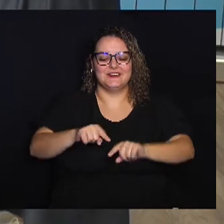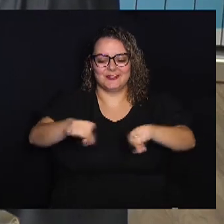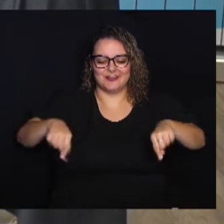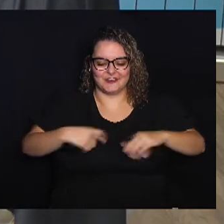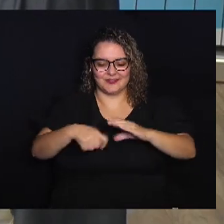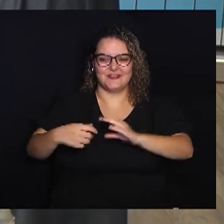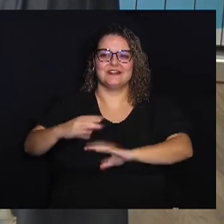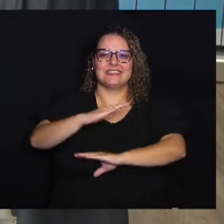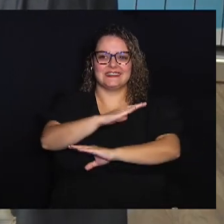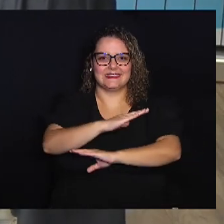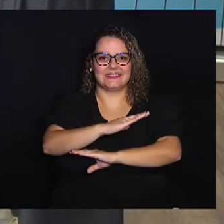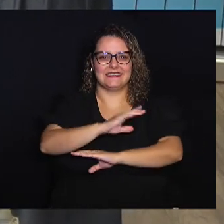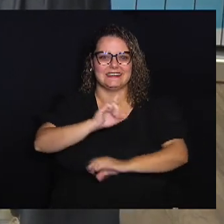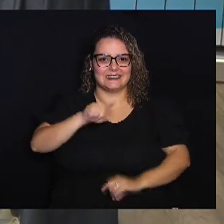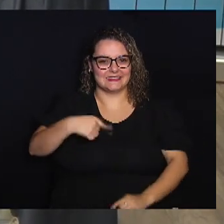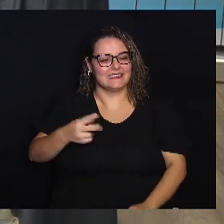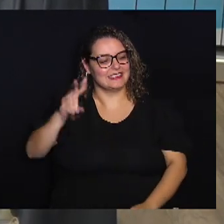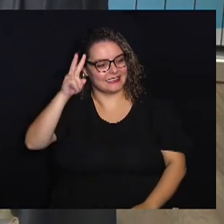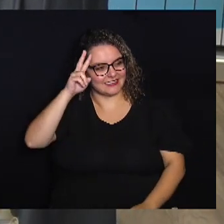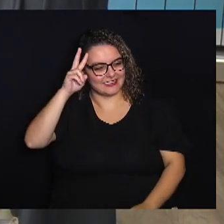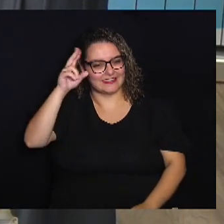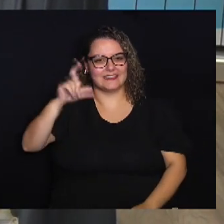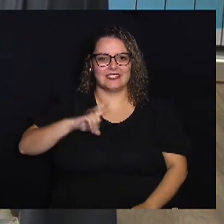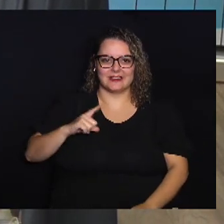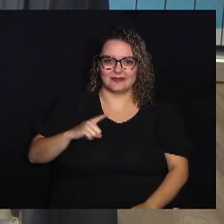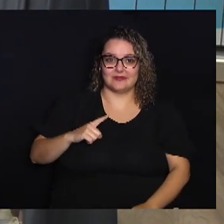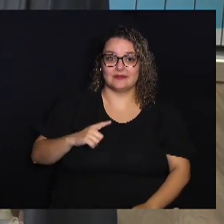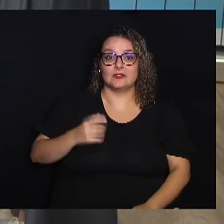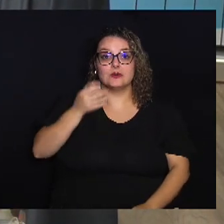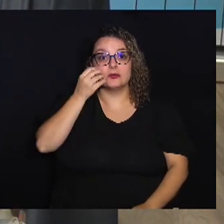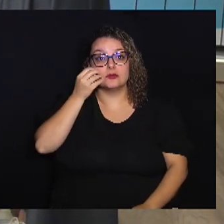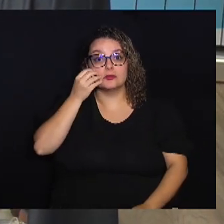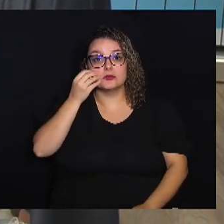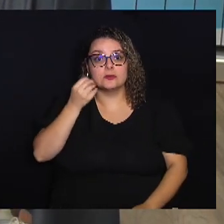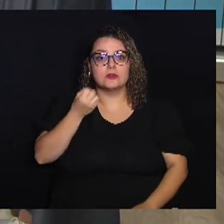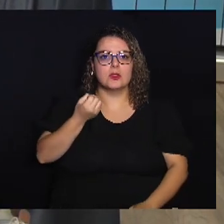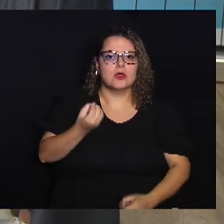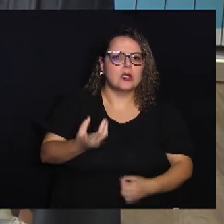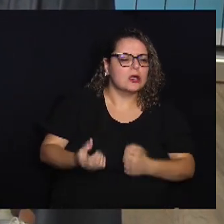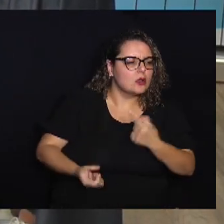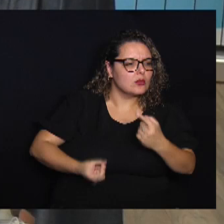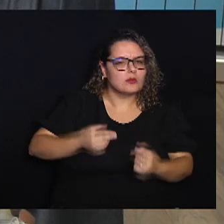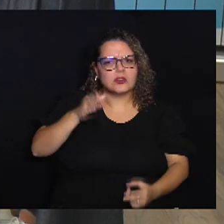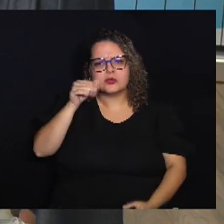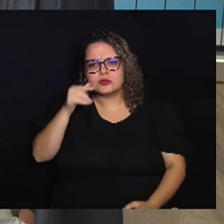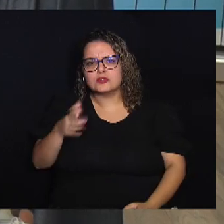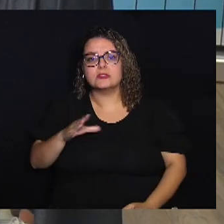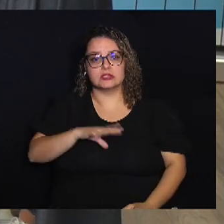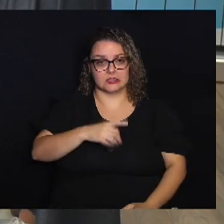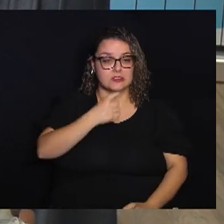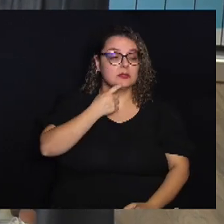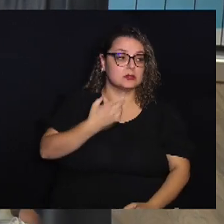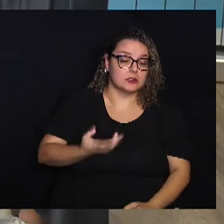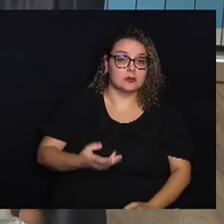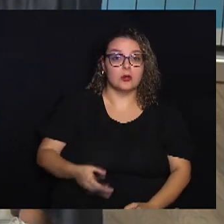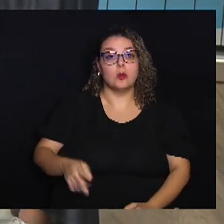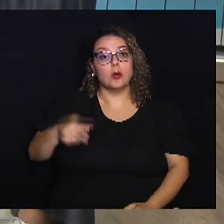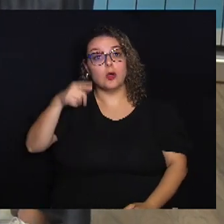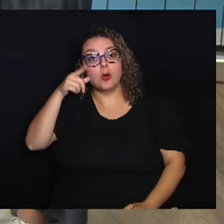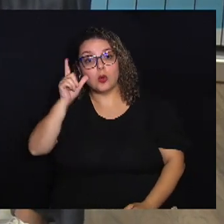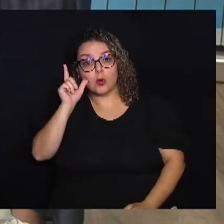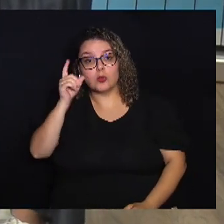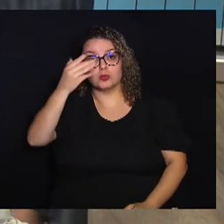Estúdio Câmara. Na segunda-feira teve a apresentação do André Aranhas, trazendo curiosidades, informações da cidade de Campinas.